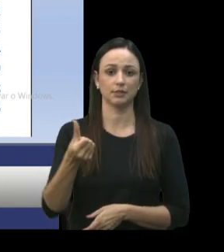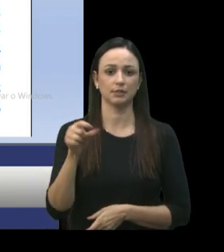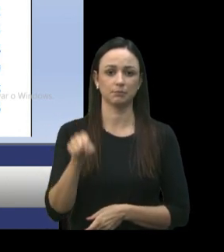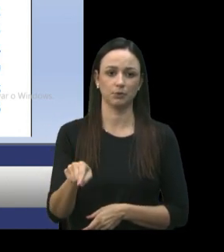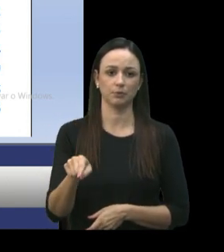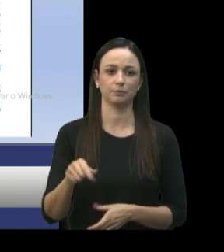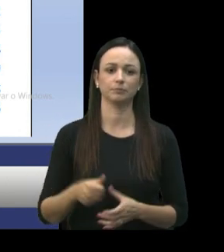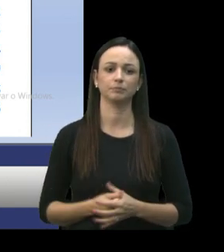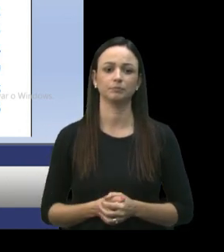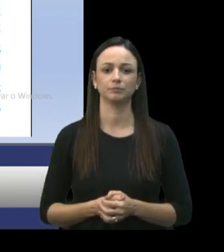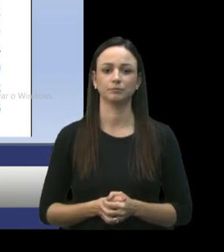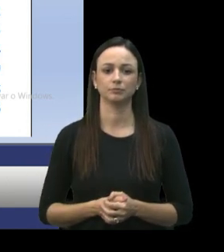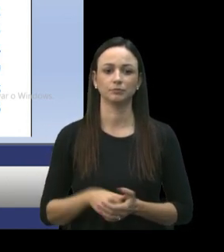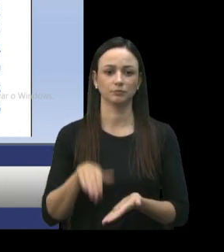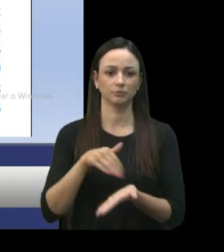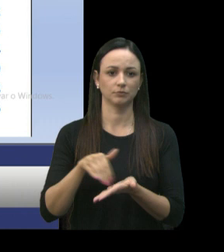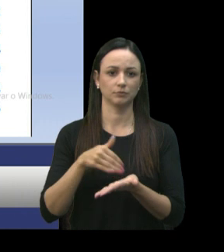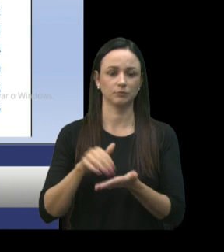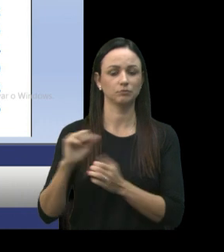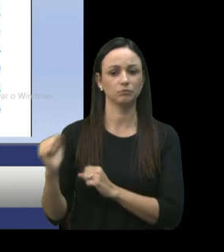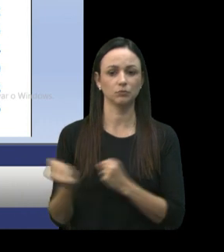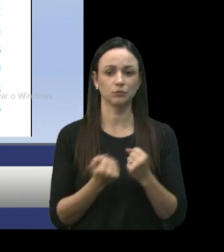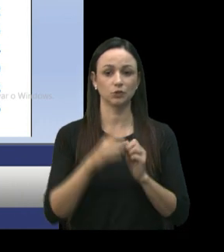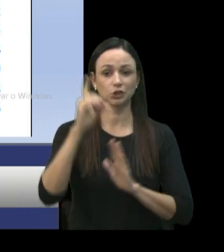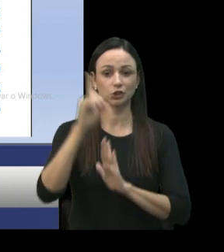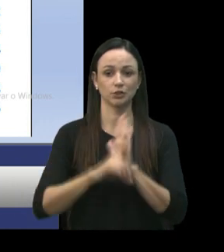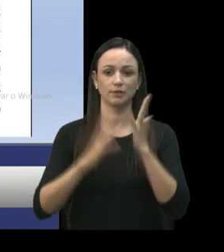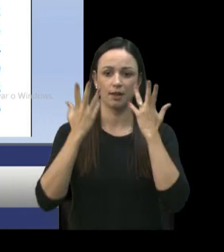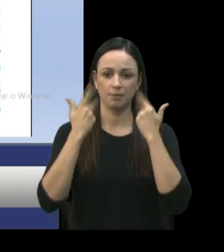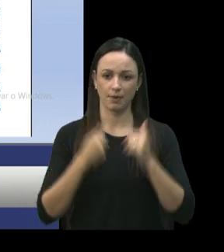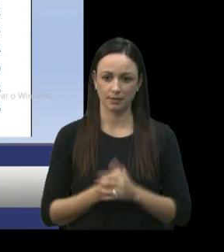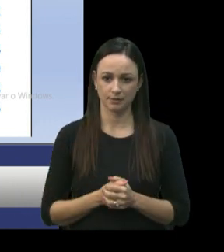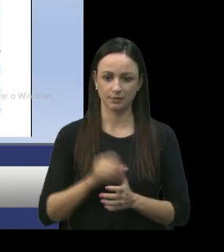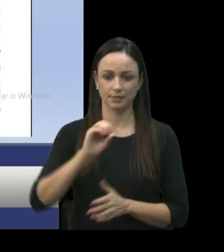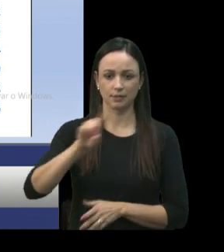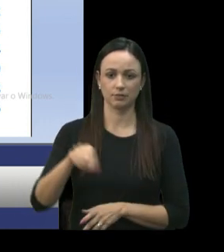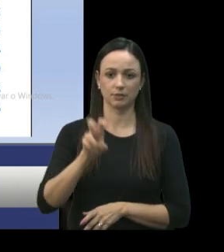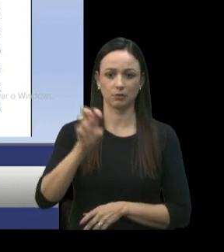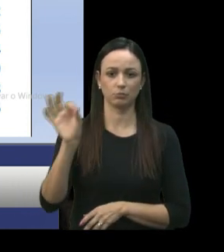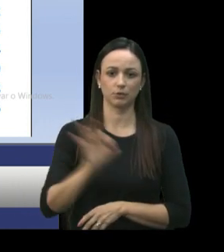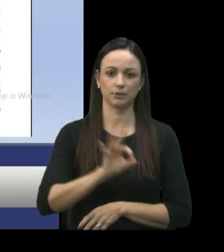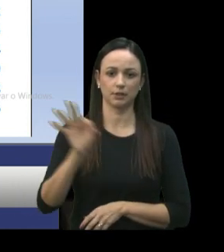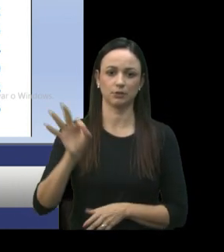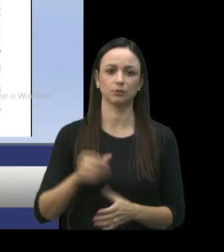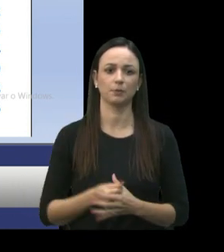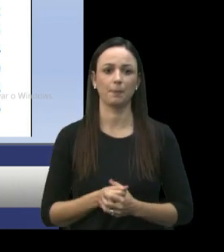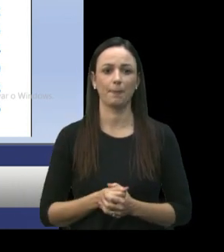R$3.876.000. Secretaria de Proteção e Direito dos Animais, 0,5%,